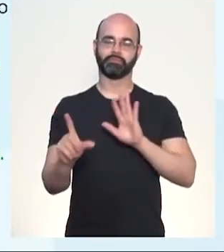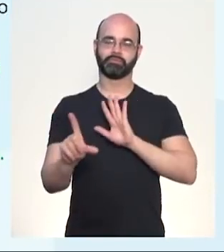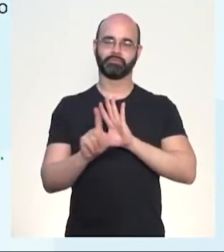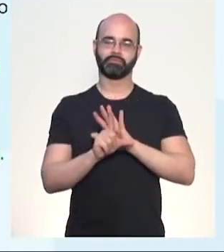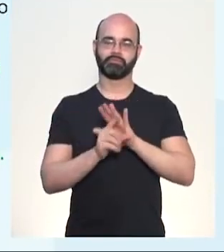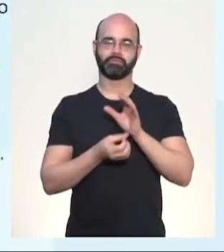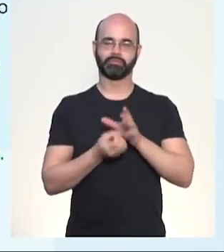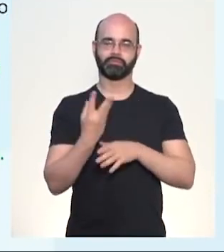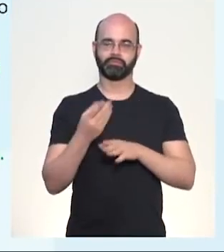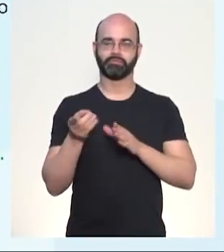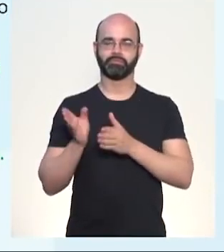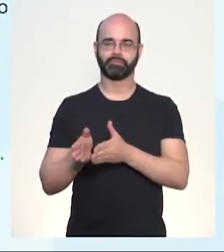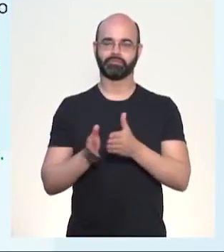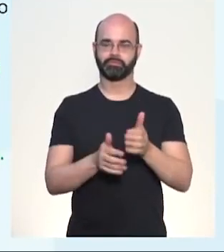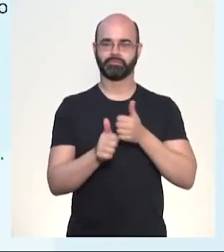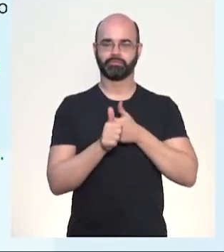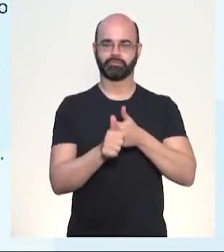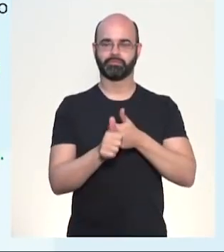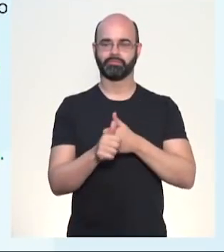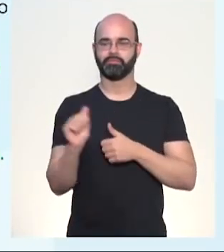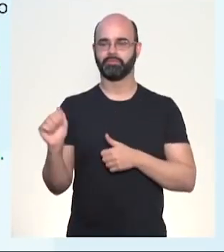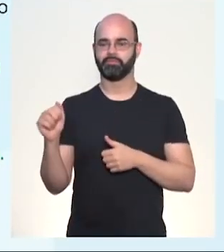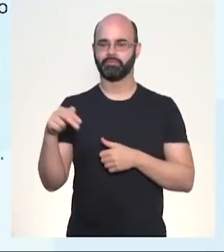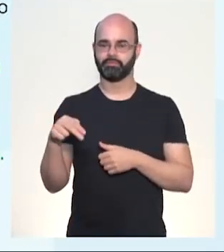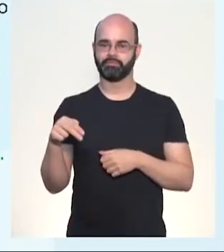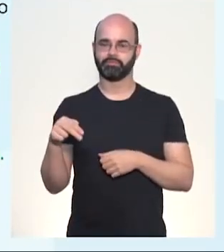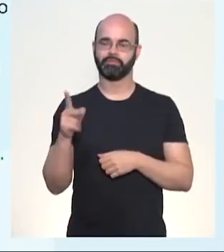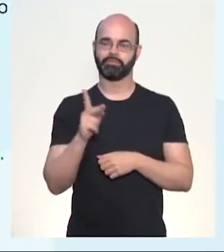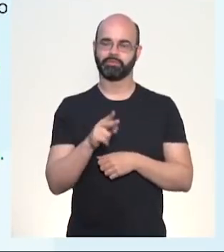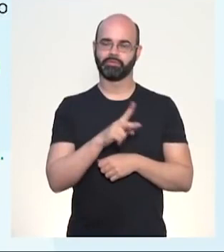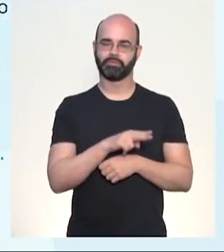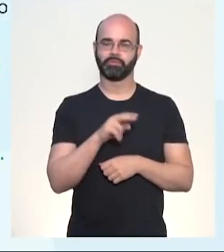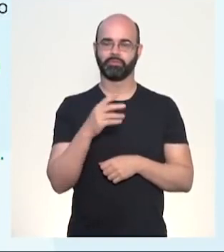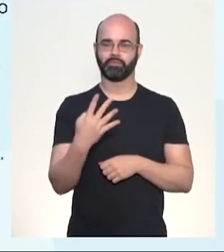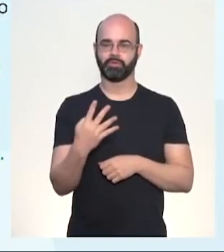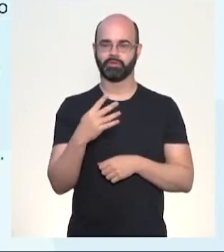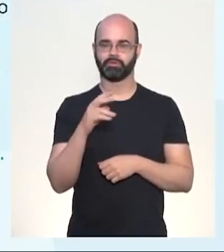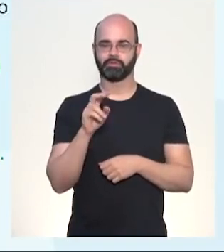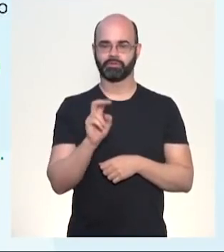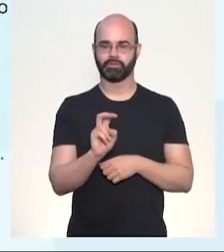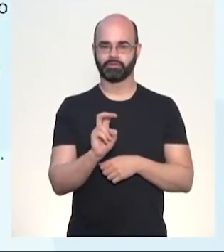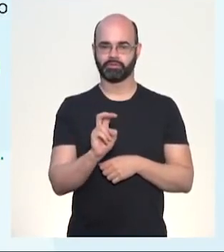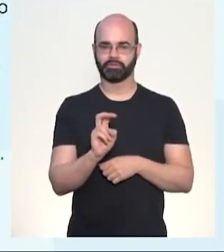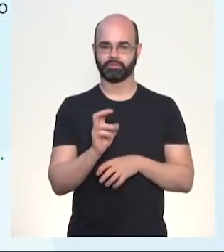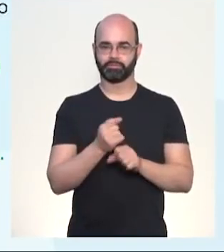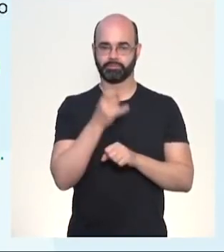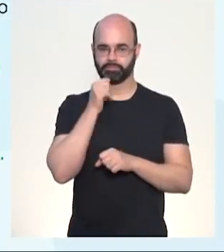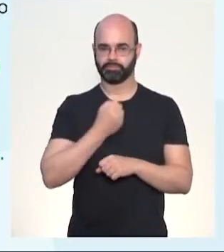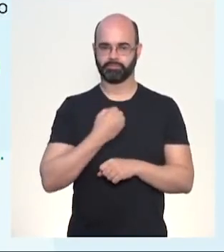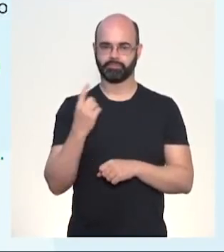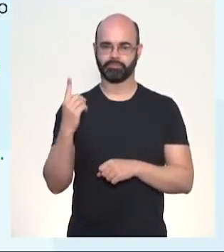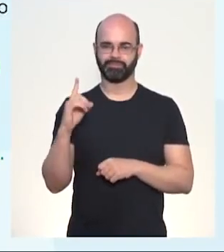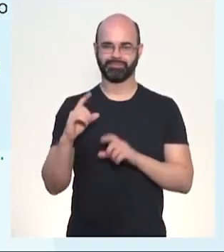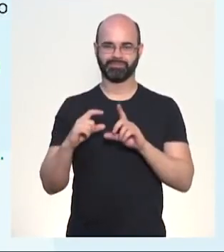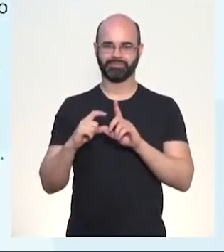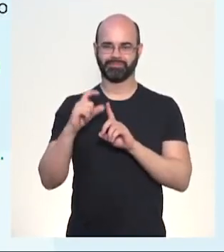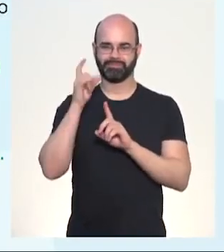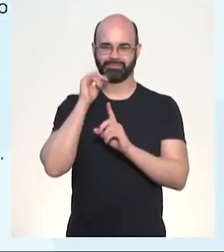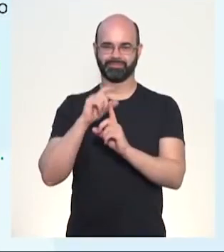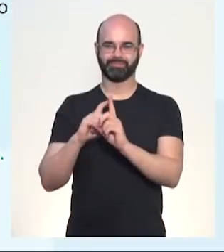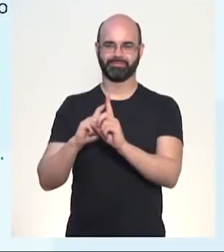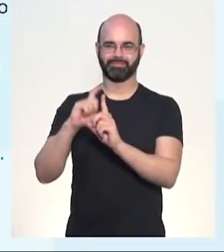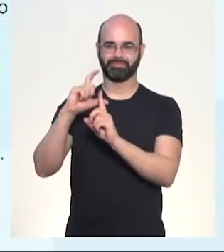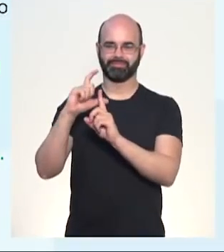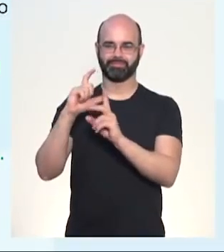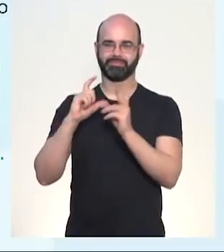sequência numérica, que no caso aqui, ó, a n é igual a 4n mais 5. Perceba ali, ó, o número 1, está subindo uma circunferência nele, ó,